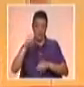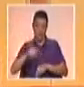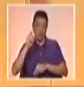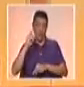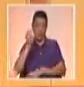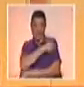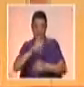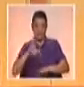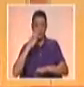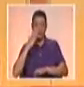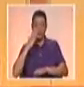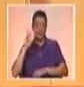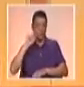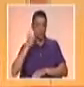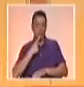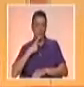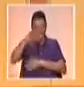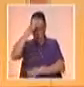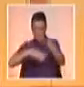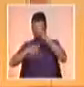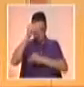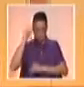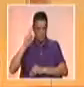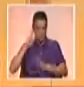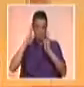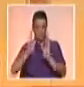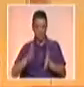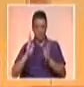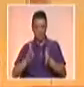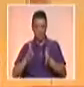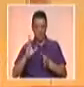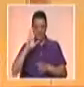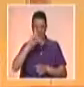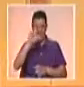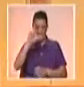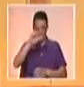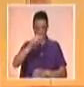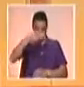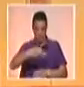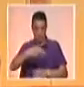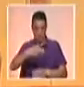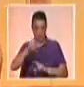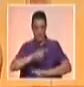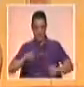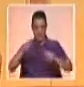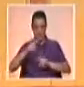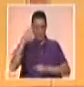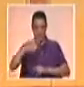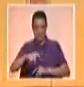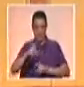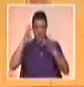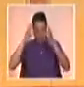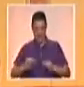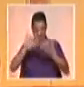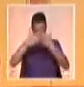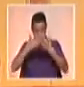extremamente importante a aprendizagem da língua gestual e hoje isto já nem se discute se é língua gestual ou não é língua gestual. Isto acho que já é indiscutível, não há